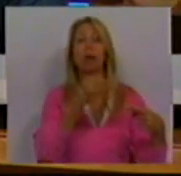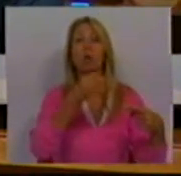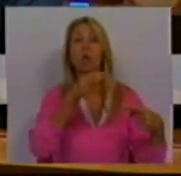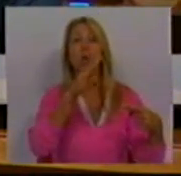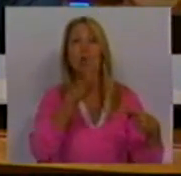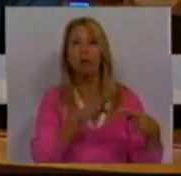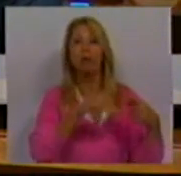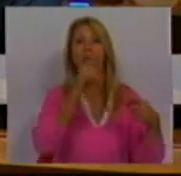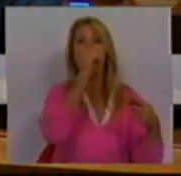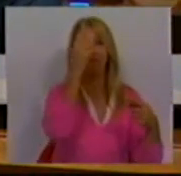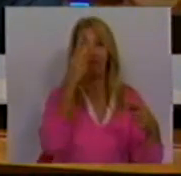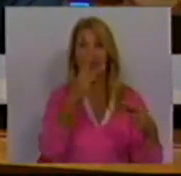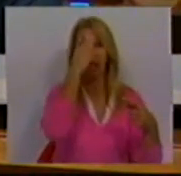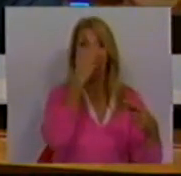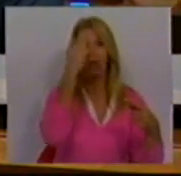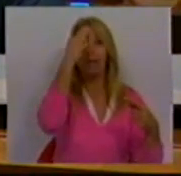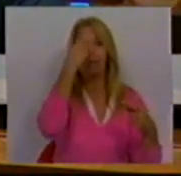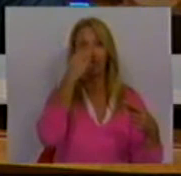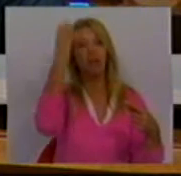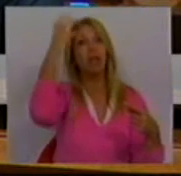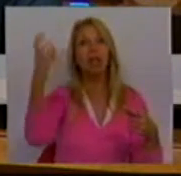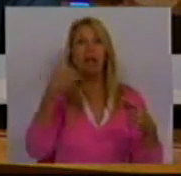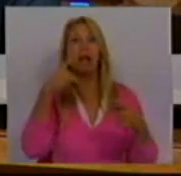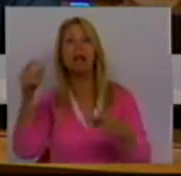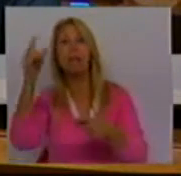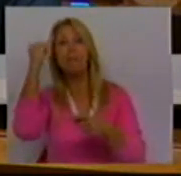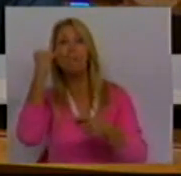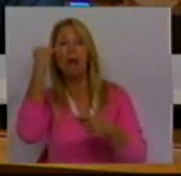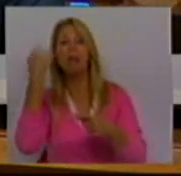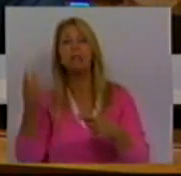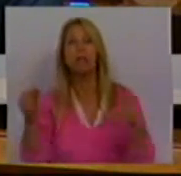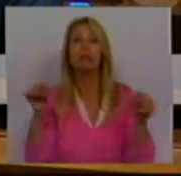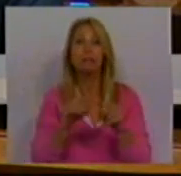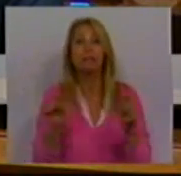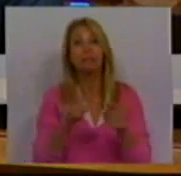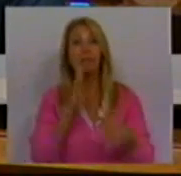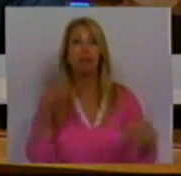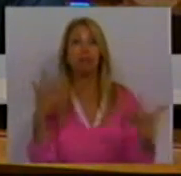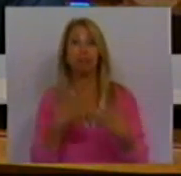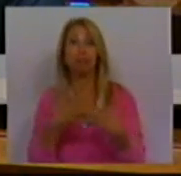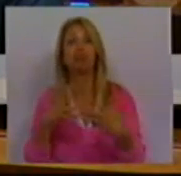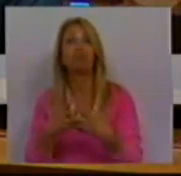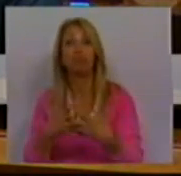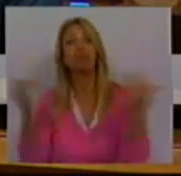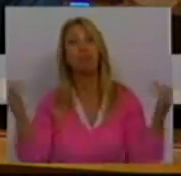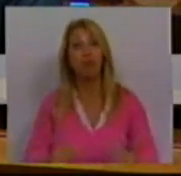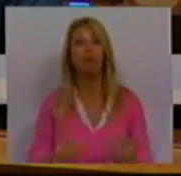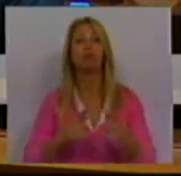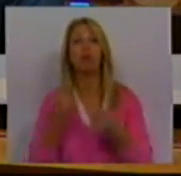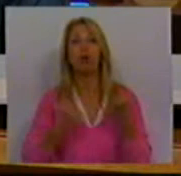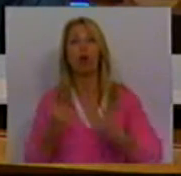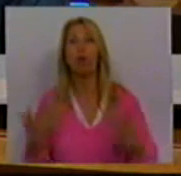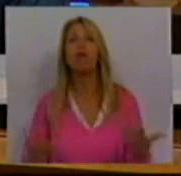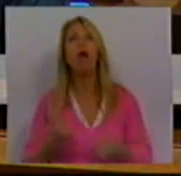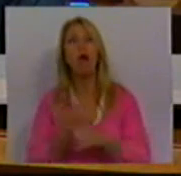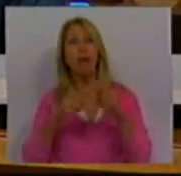Este é um investimento estruturante para a região, que reduz a sinistralidade rodoviária, cria também bastante emprego durante a sua construção